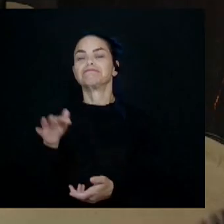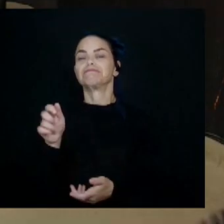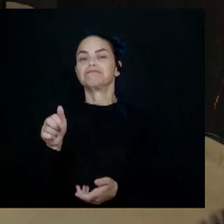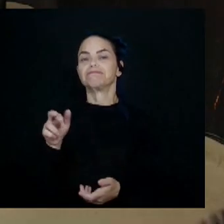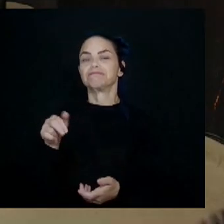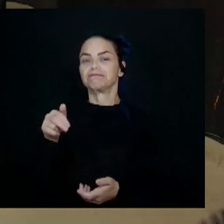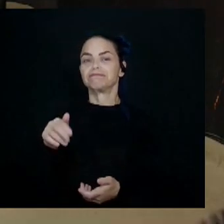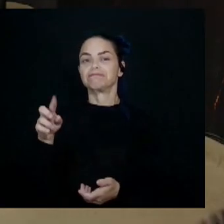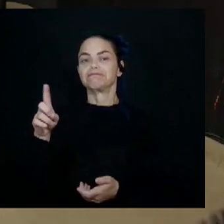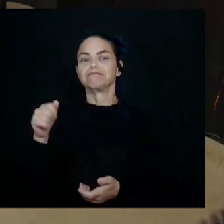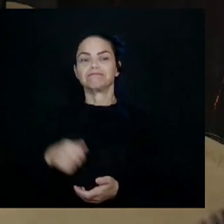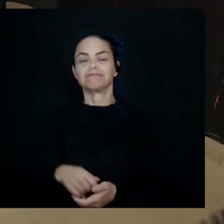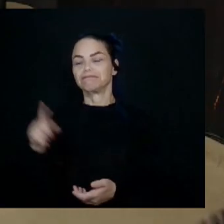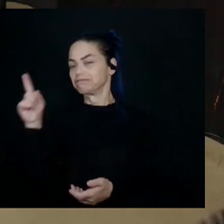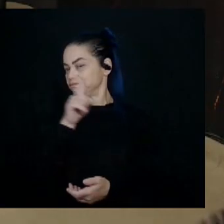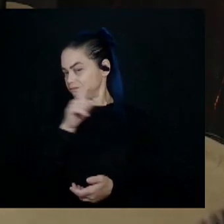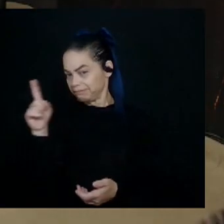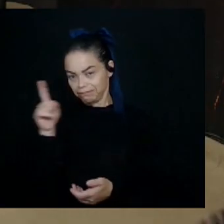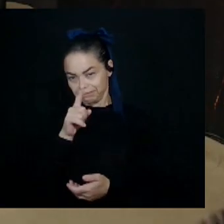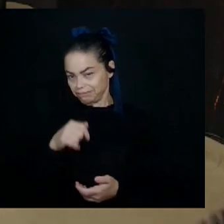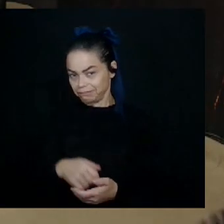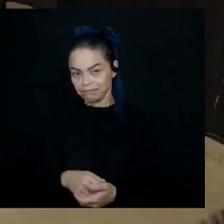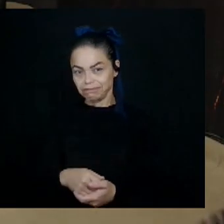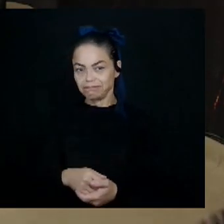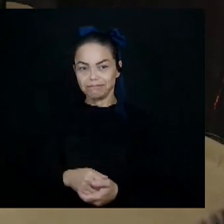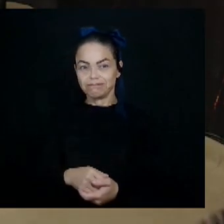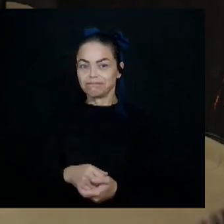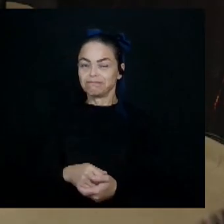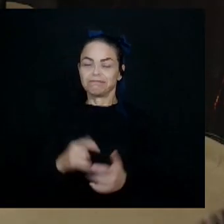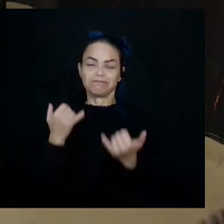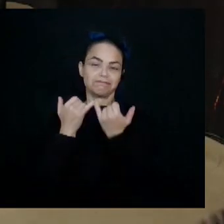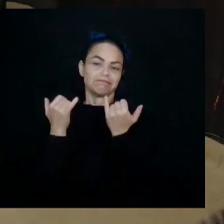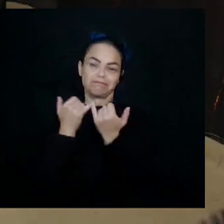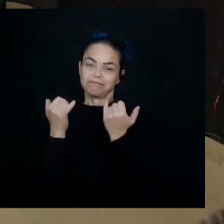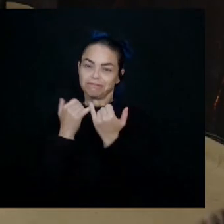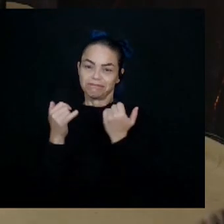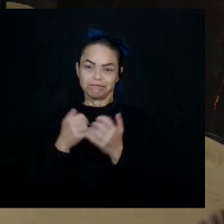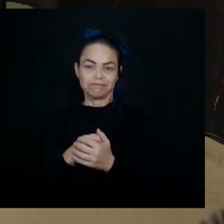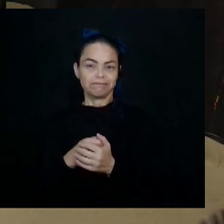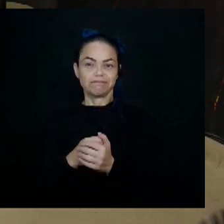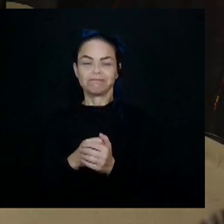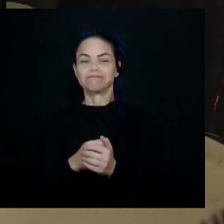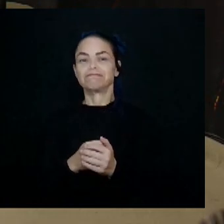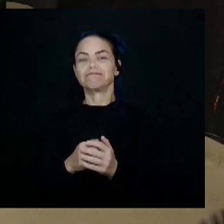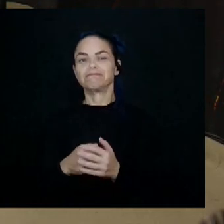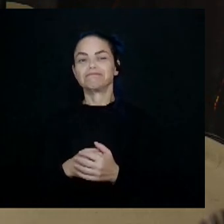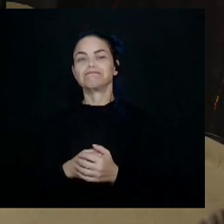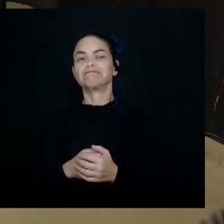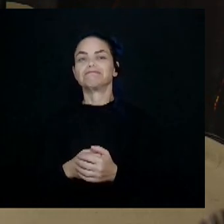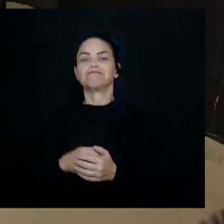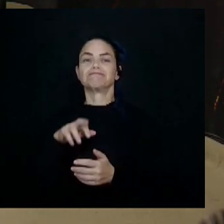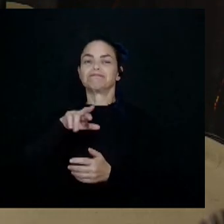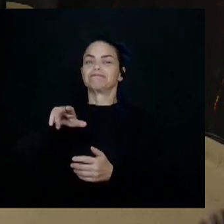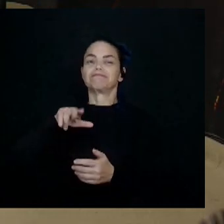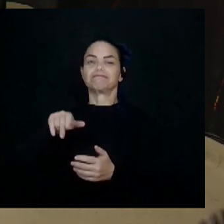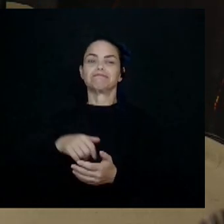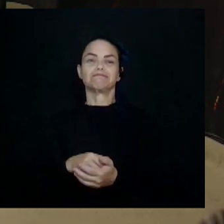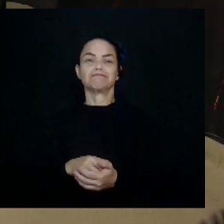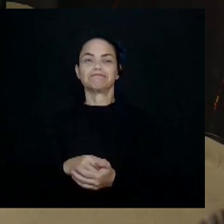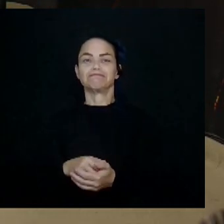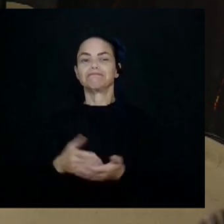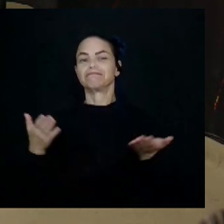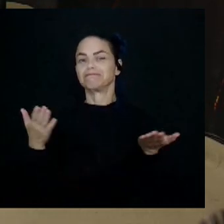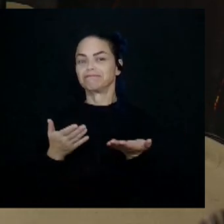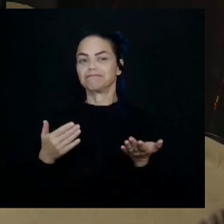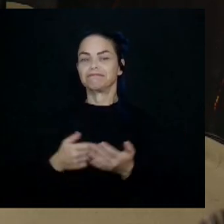universo. As pessoas eram todas muito parecidas. Exatamente, com algumas pequenas diferenças, não é? Mas hoje é um universo. É muito